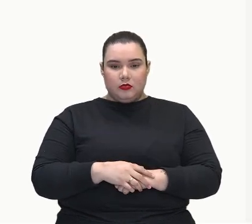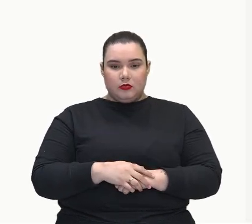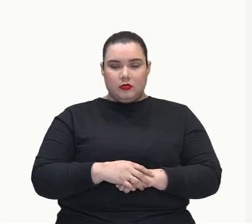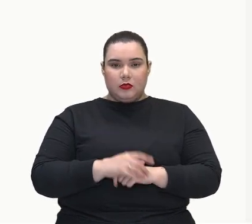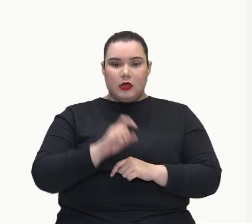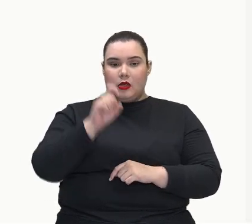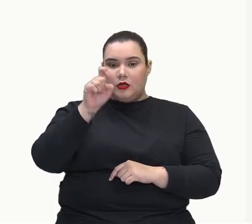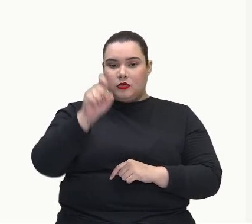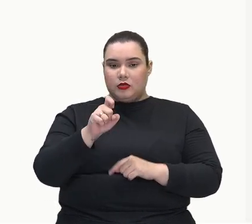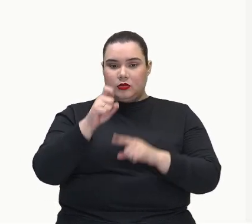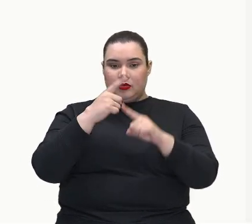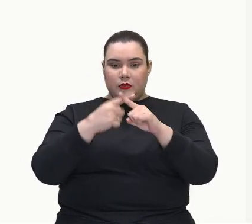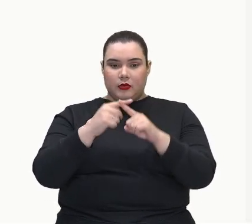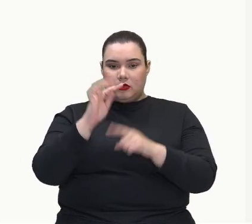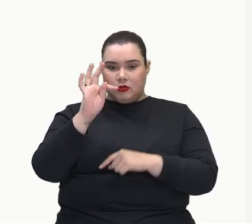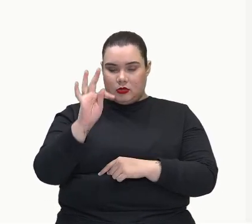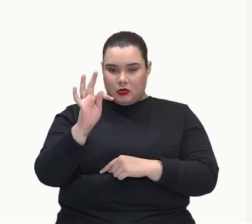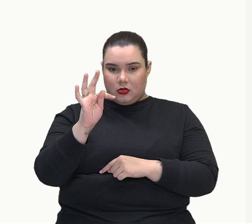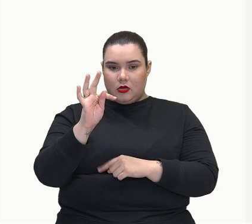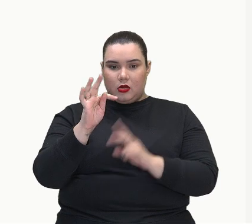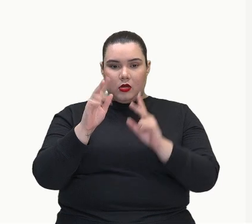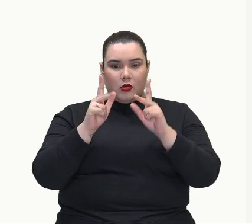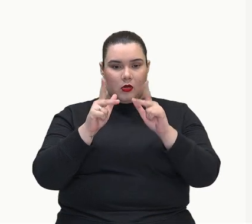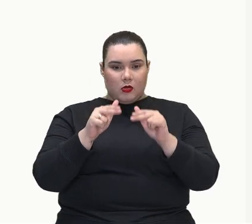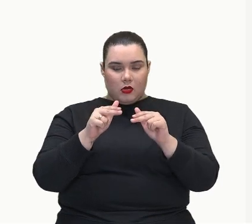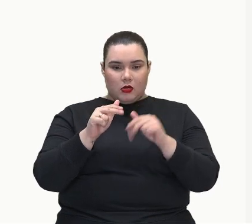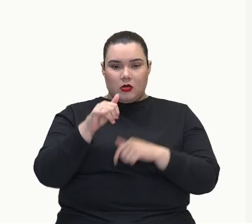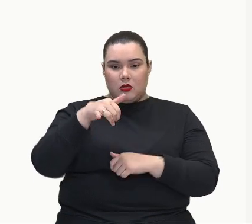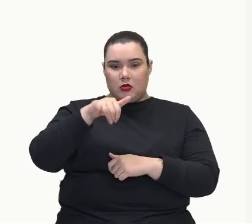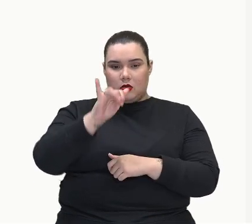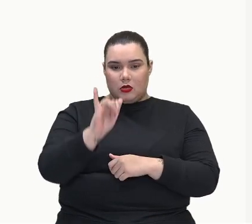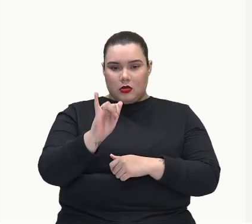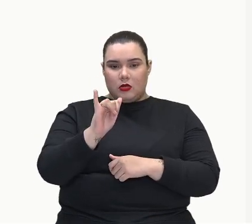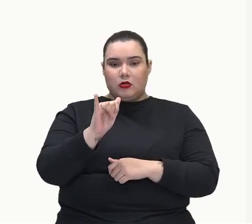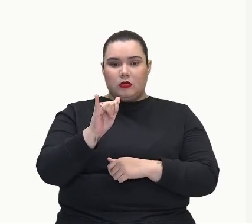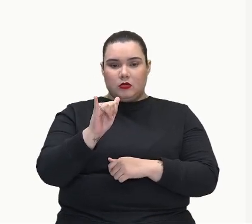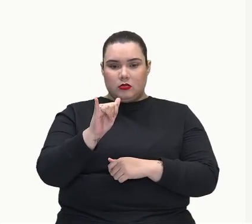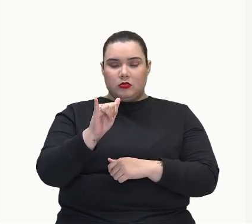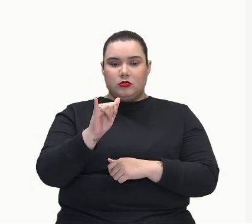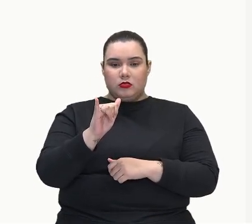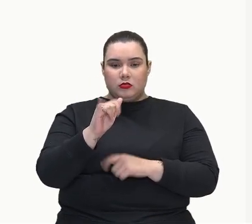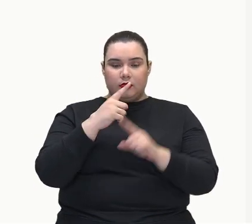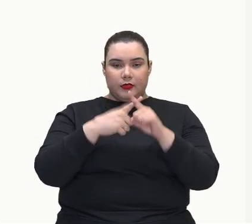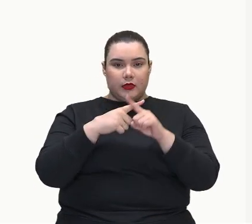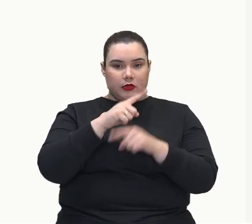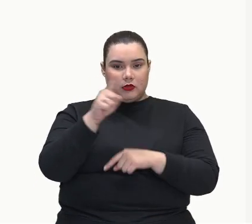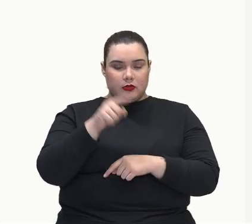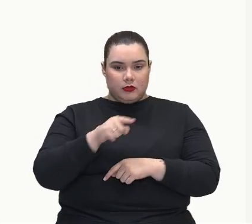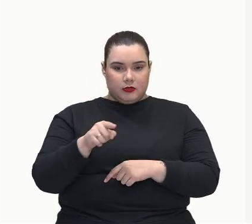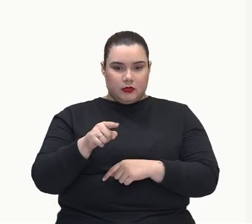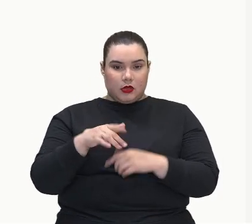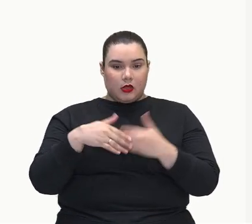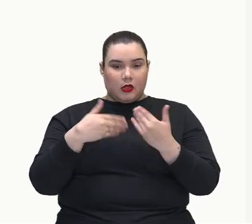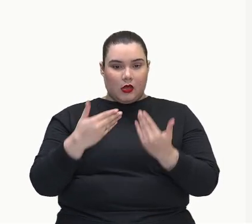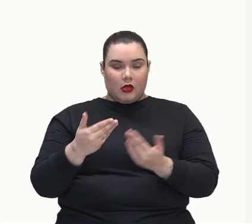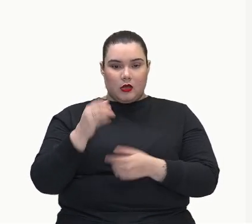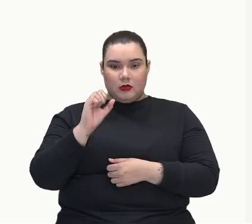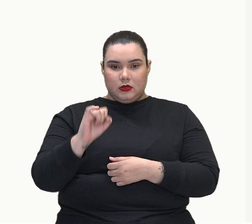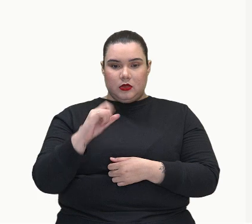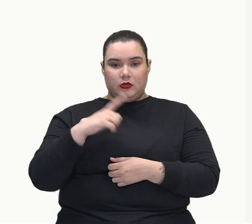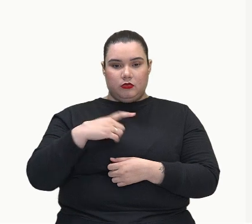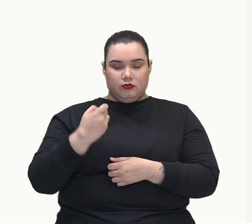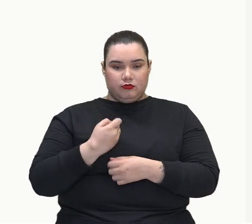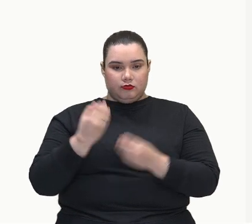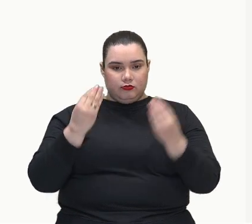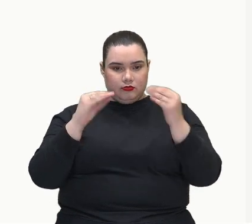vezes T igual a Y vezes Z. Então, quando a gente tem os valores, a